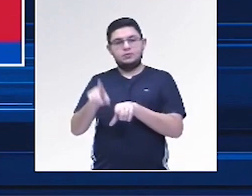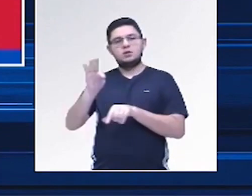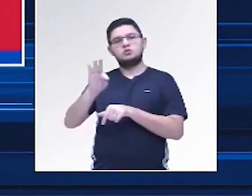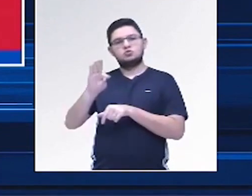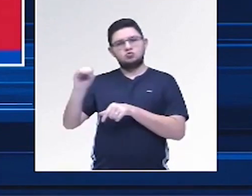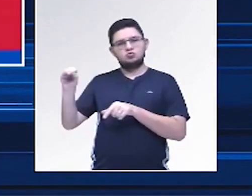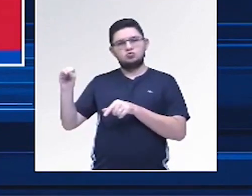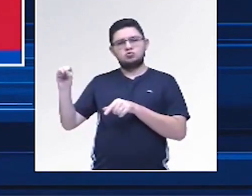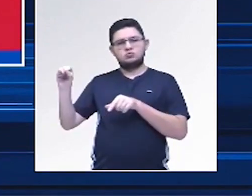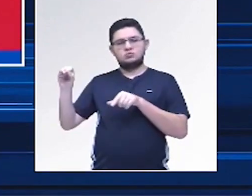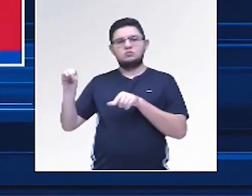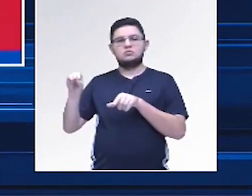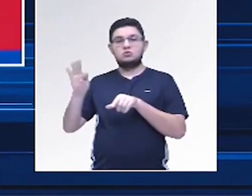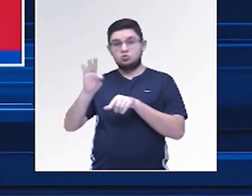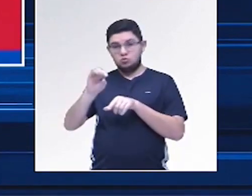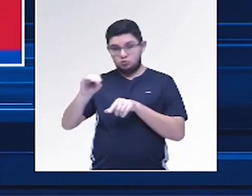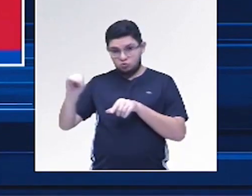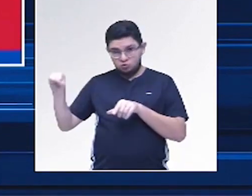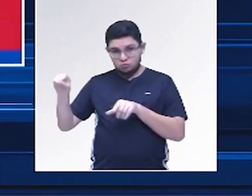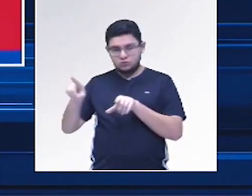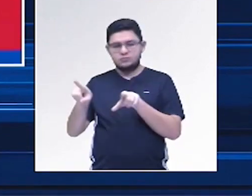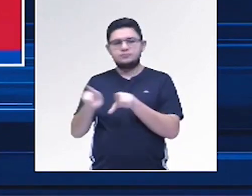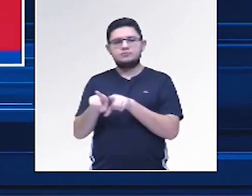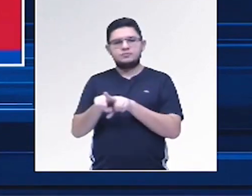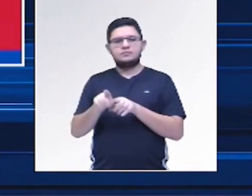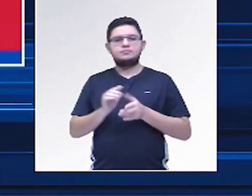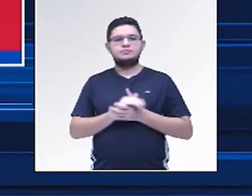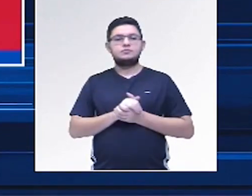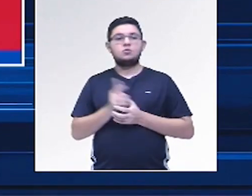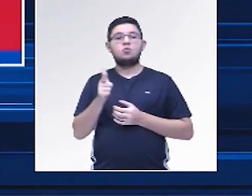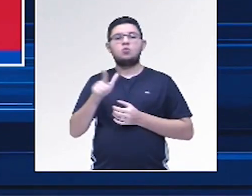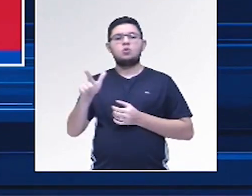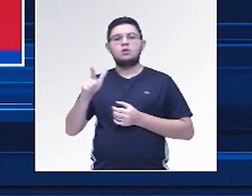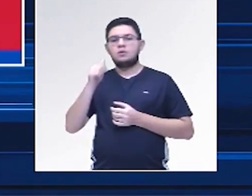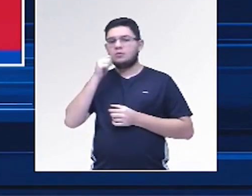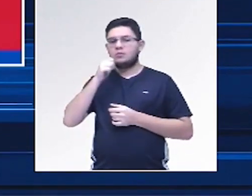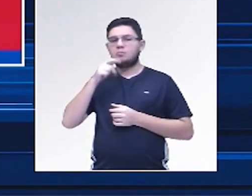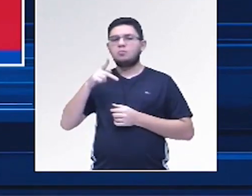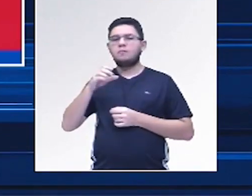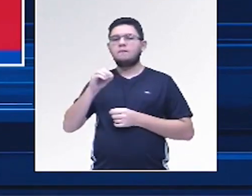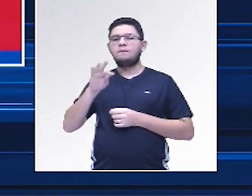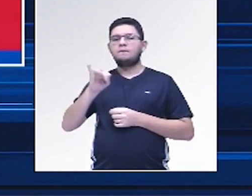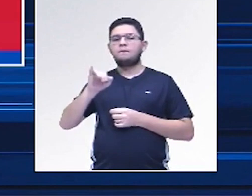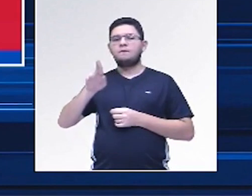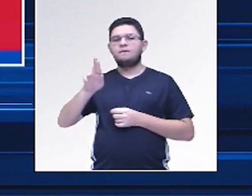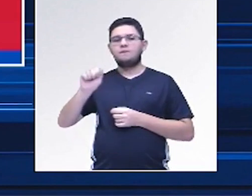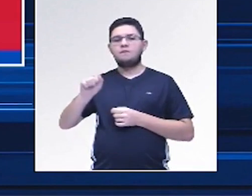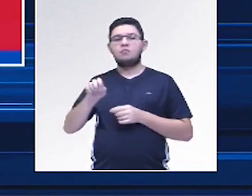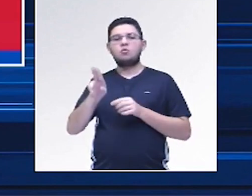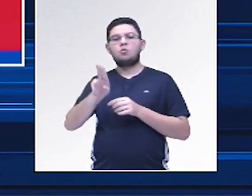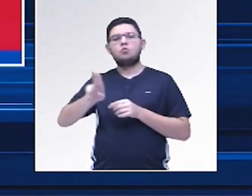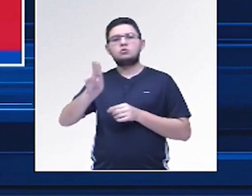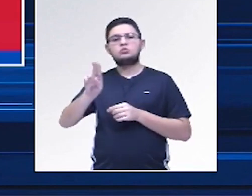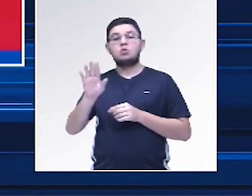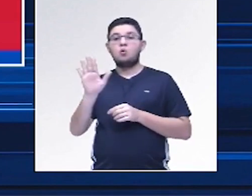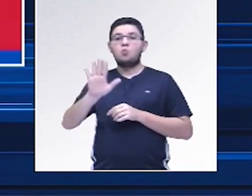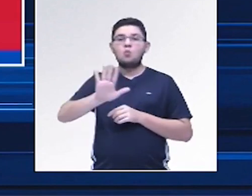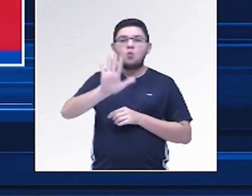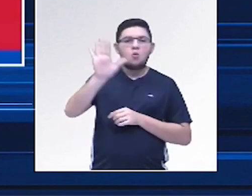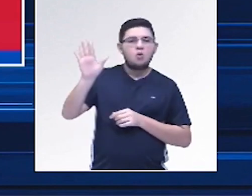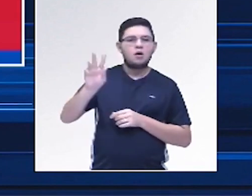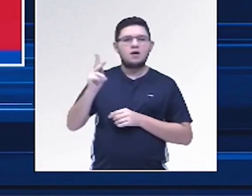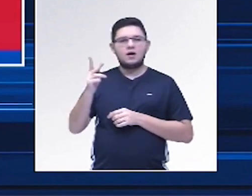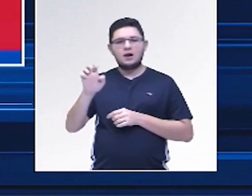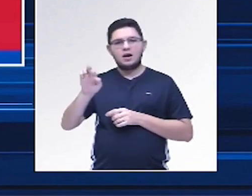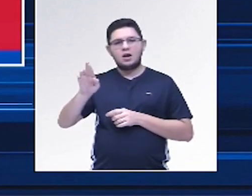os personagens Potira e Sammy. Então, hello, I'm Potira. Olha, ela já usou o I'm. I'm, eu sou